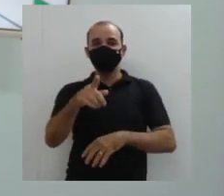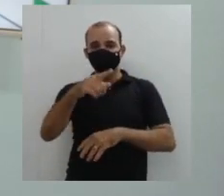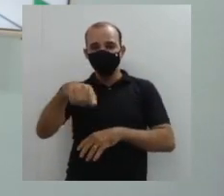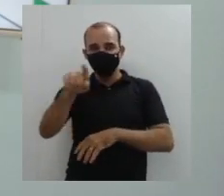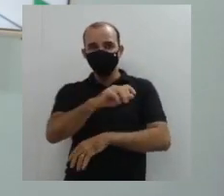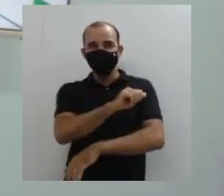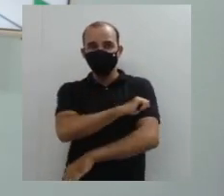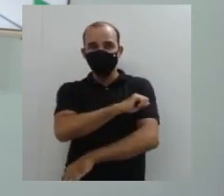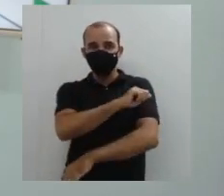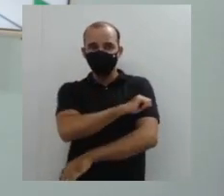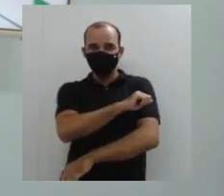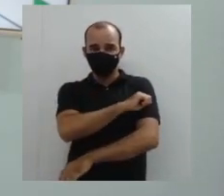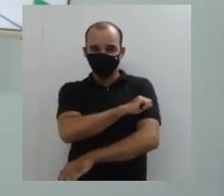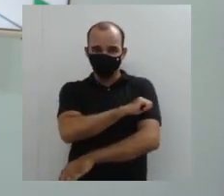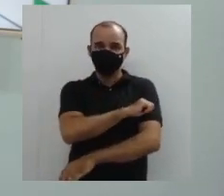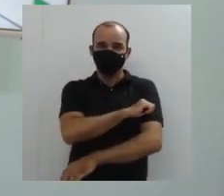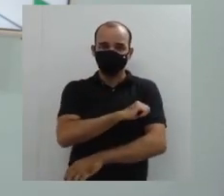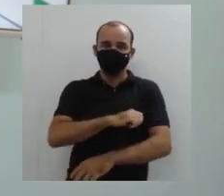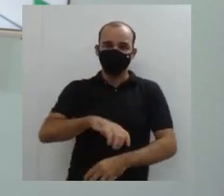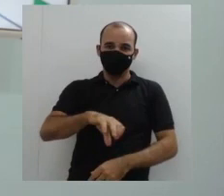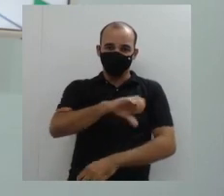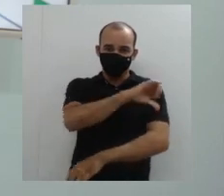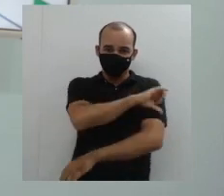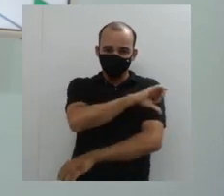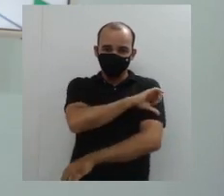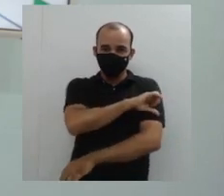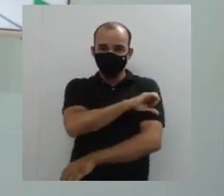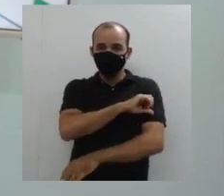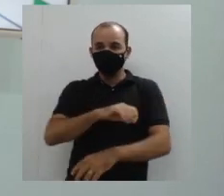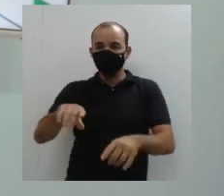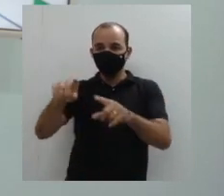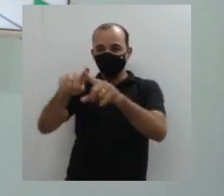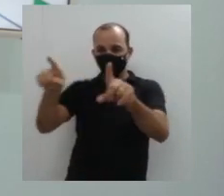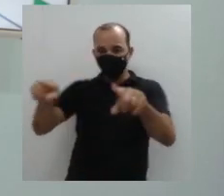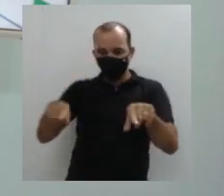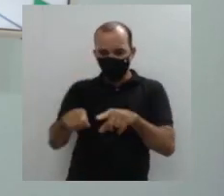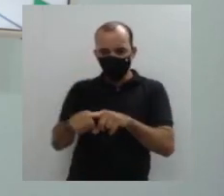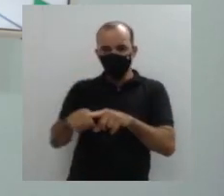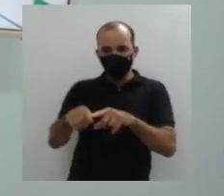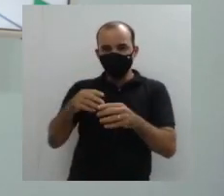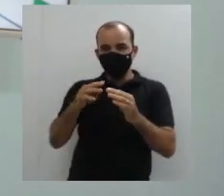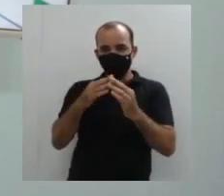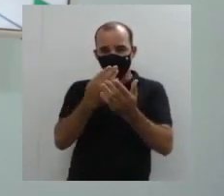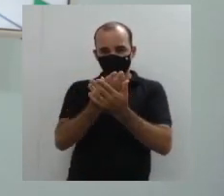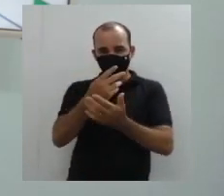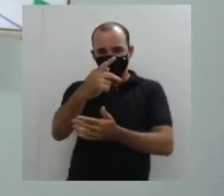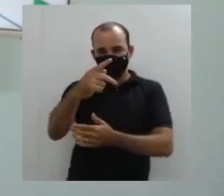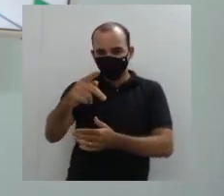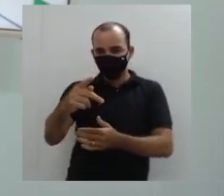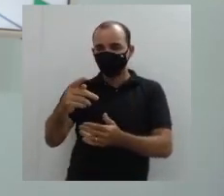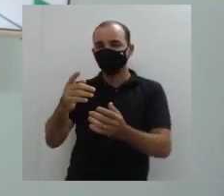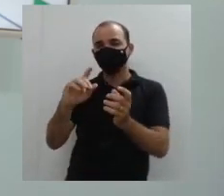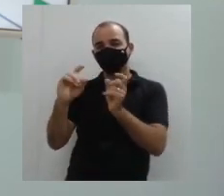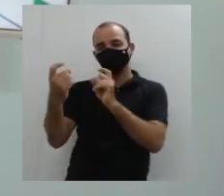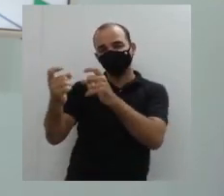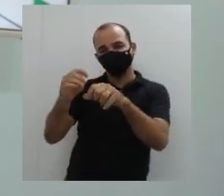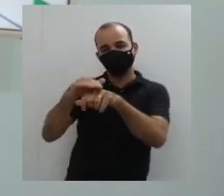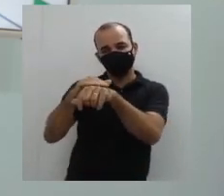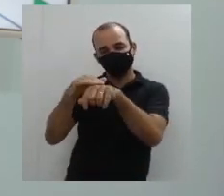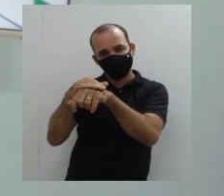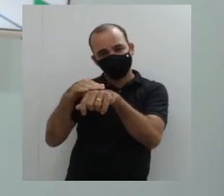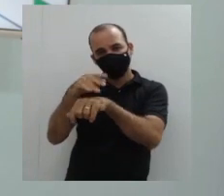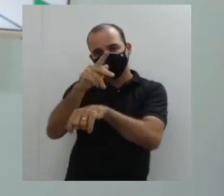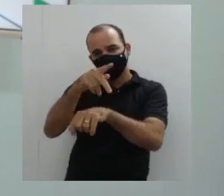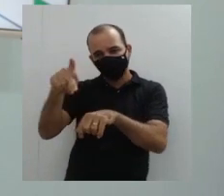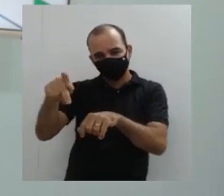ano, que tal você em sala de aula com o seu professor tentar escrever, arquitetar um texto